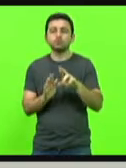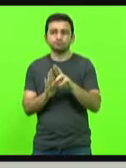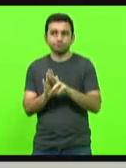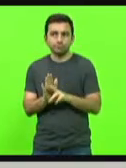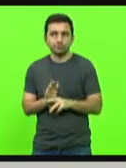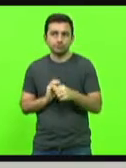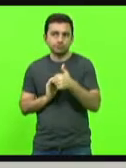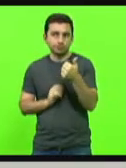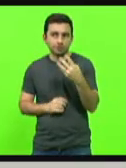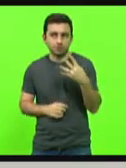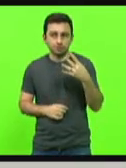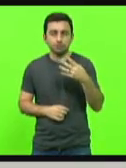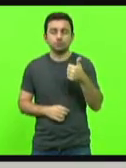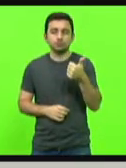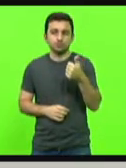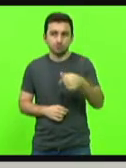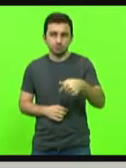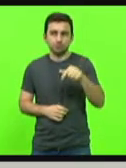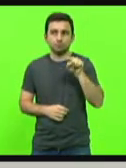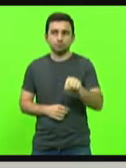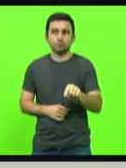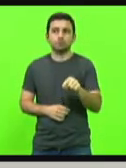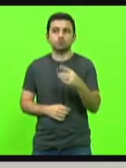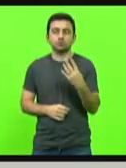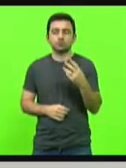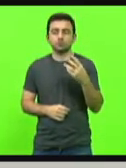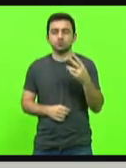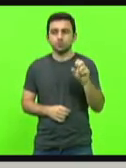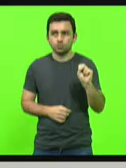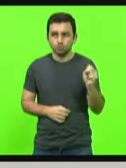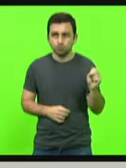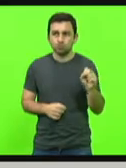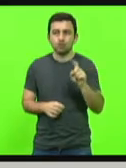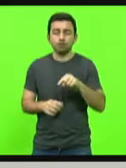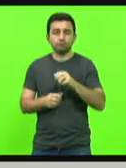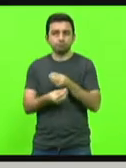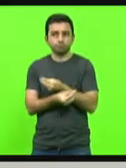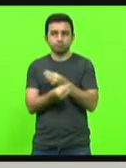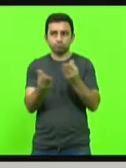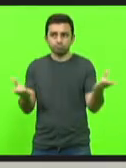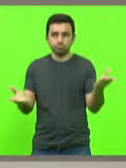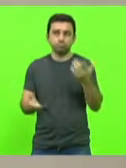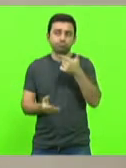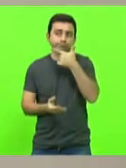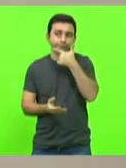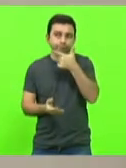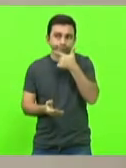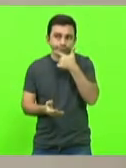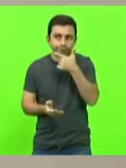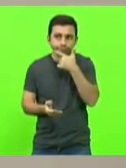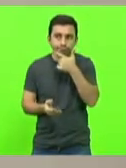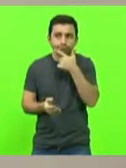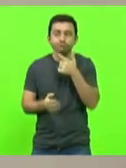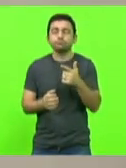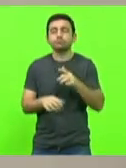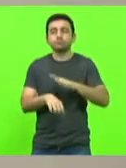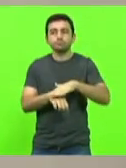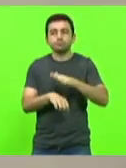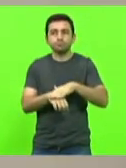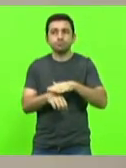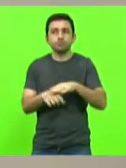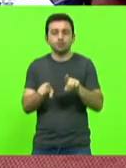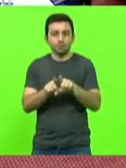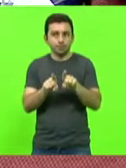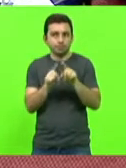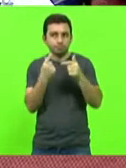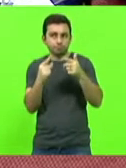17.486/2018, que dispõe sobre a produção e comercialização de queijos artesanais de leite cru e adota outras providências. Deputados que aprovam,